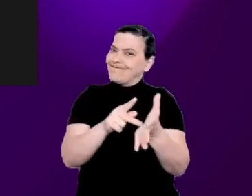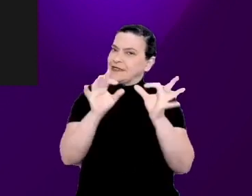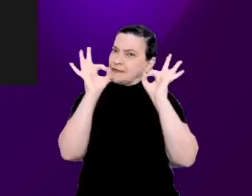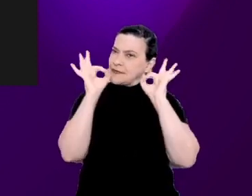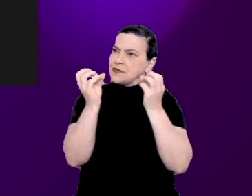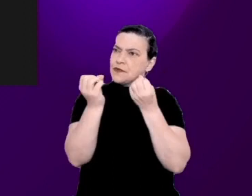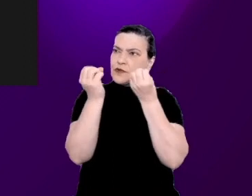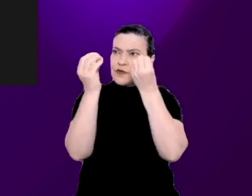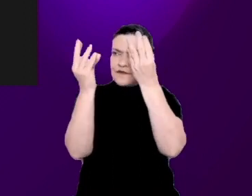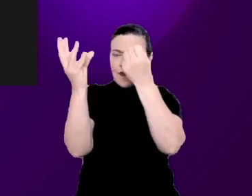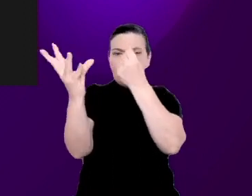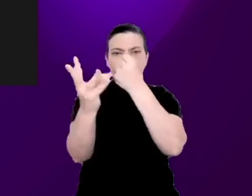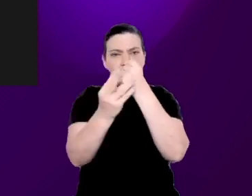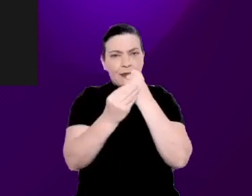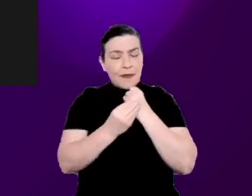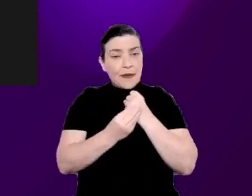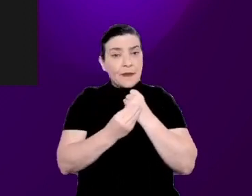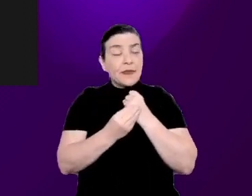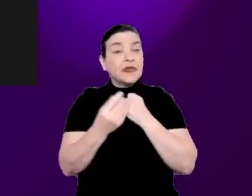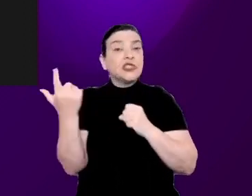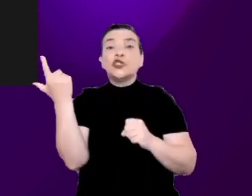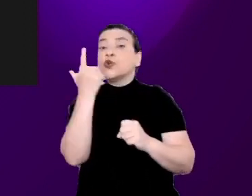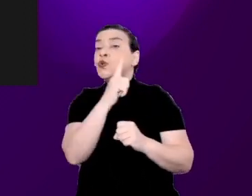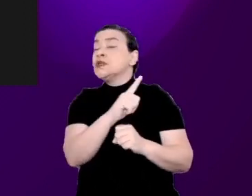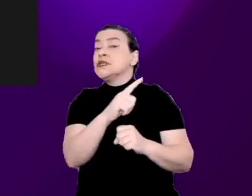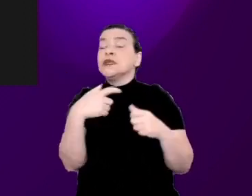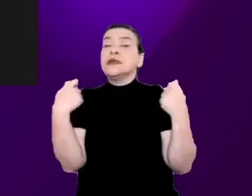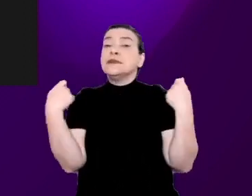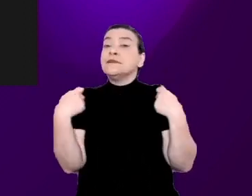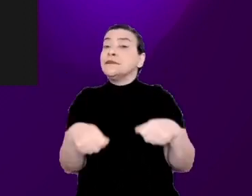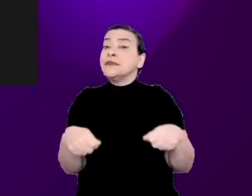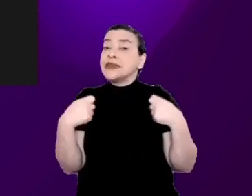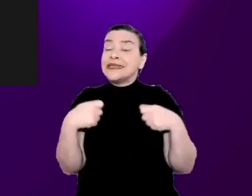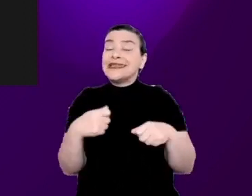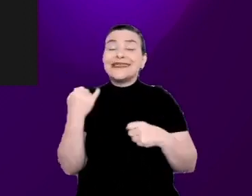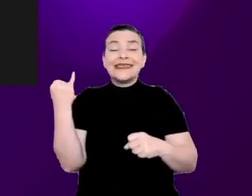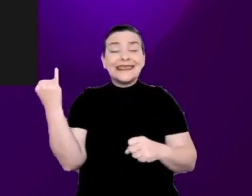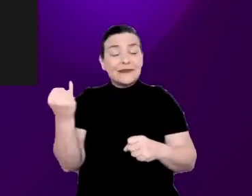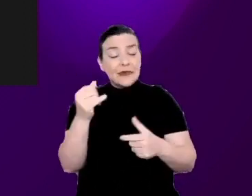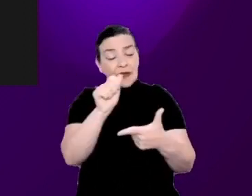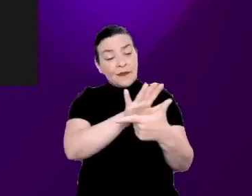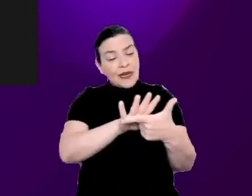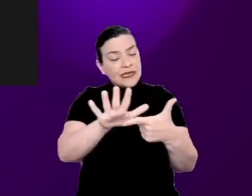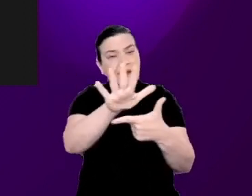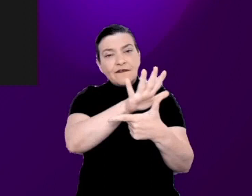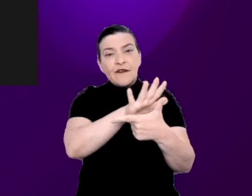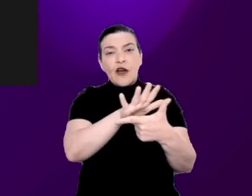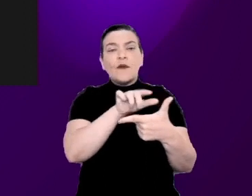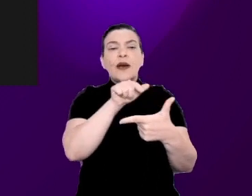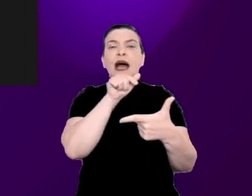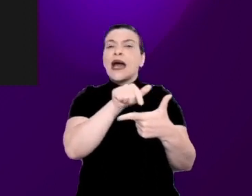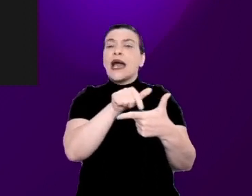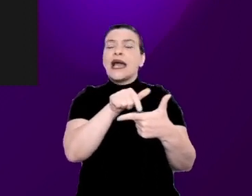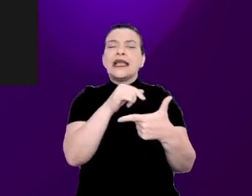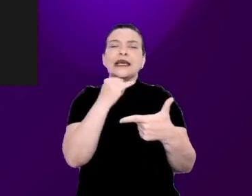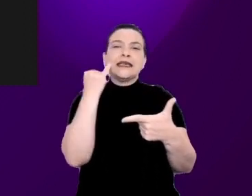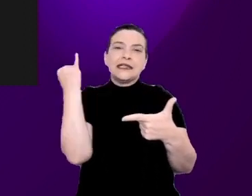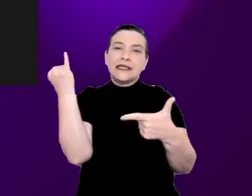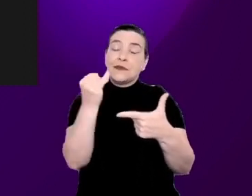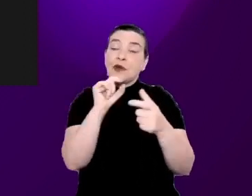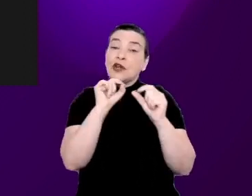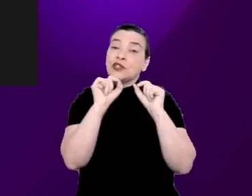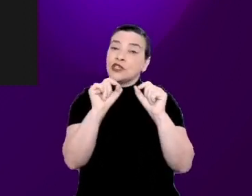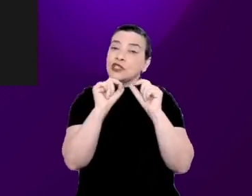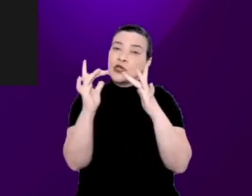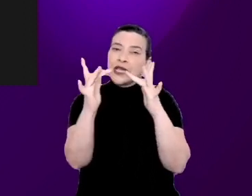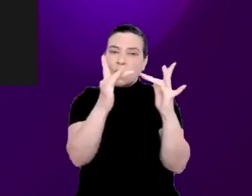informação. E para que isso aconteça, é imperativo que essa plataforma traga uma coisa chamada interoperabilidade entre